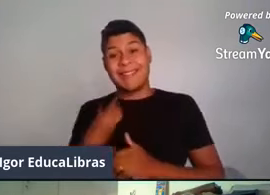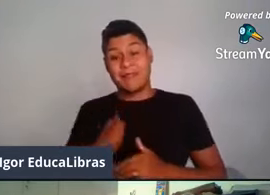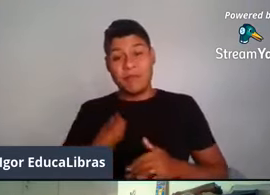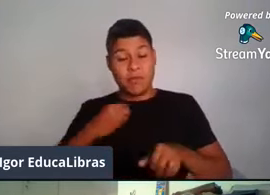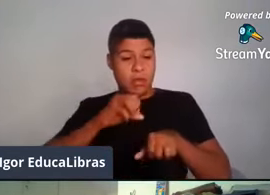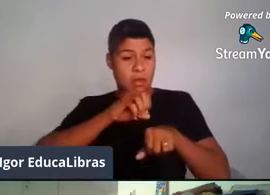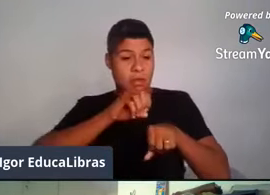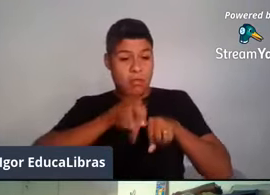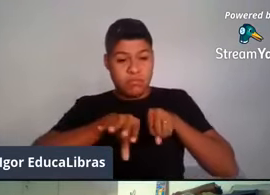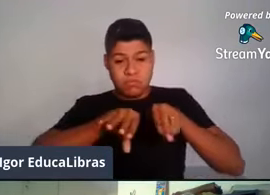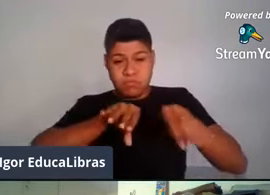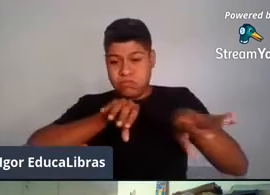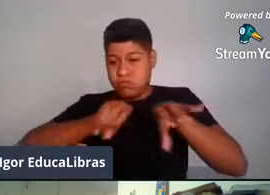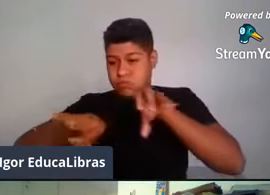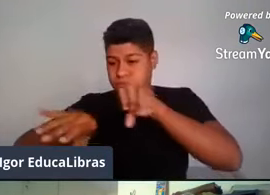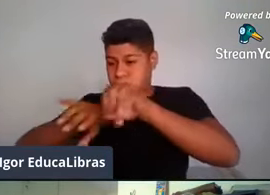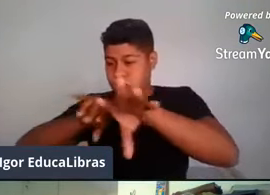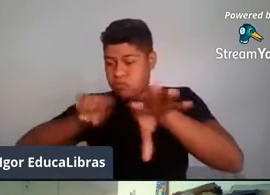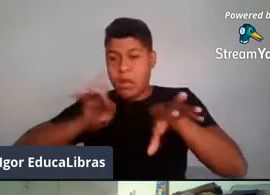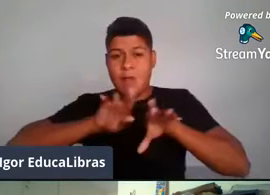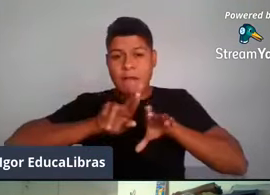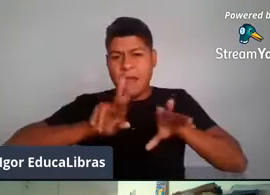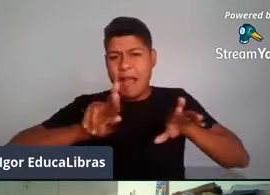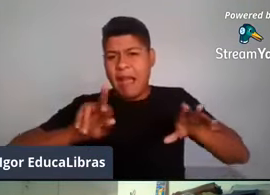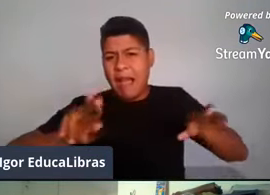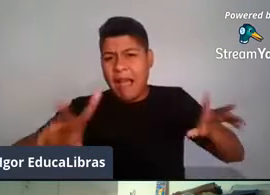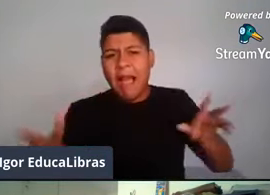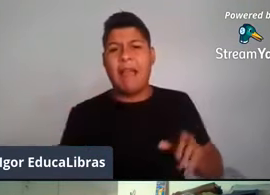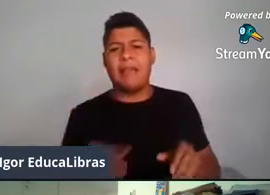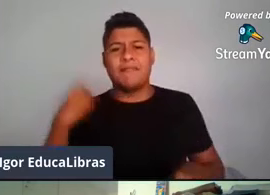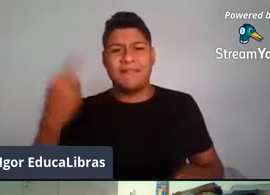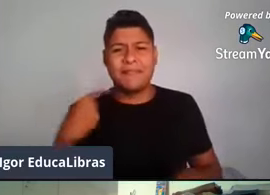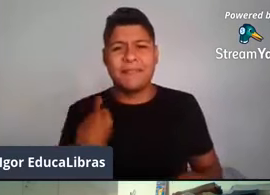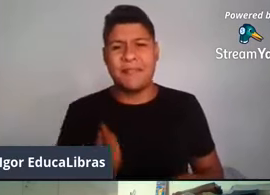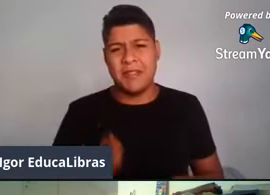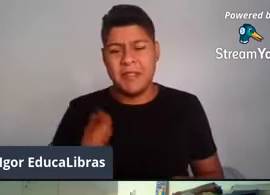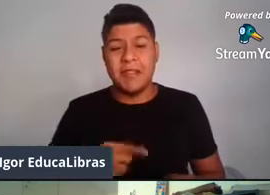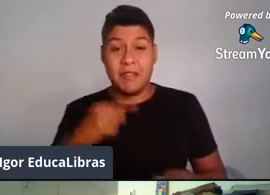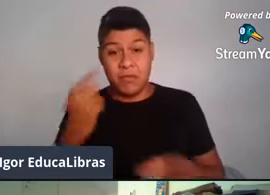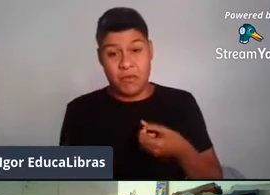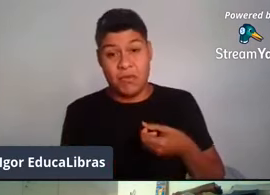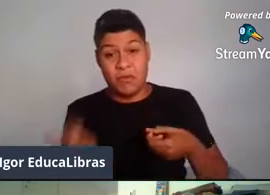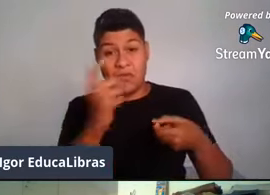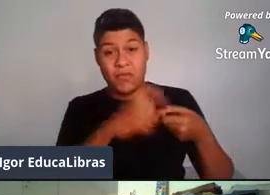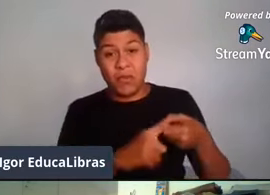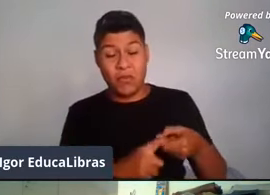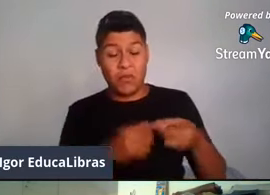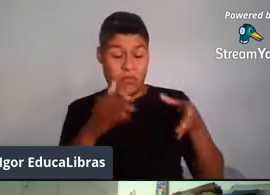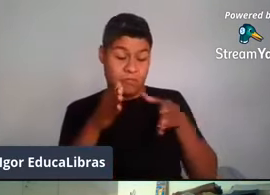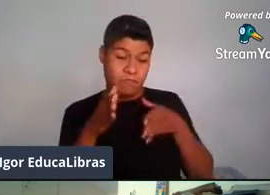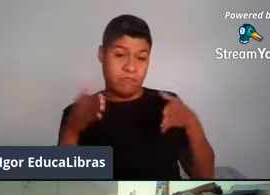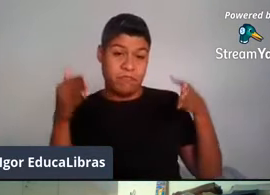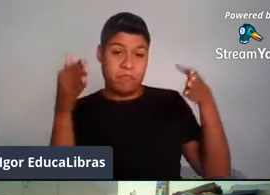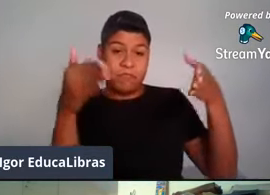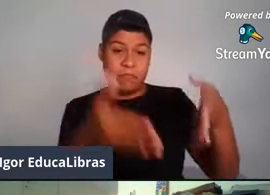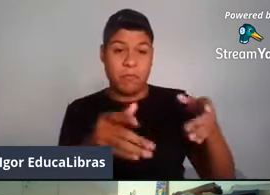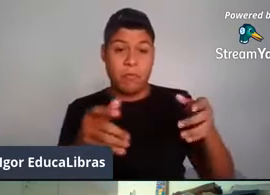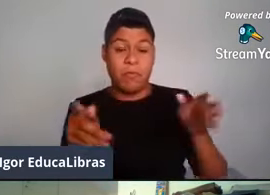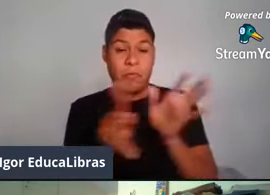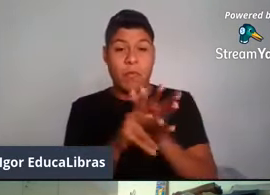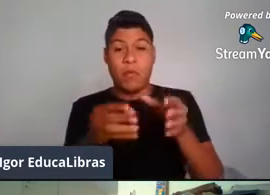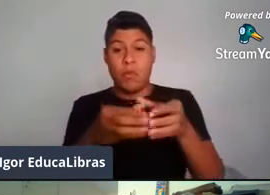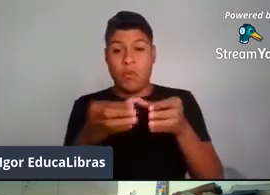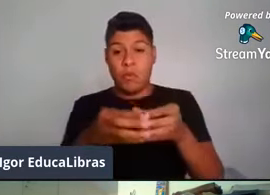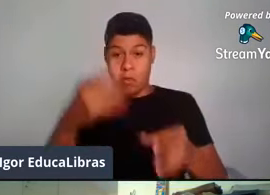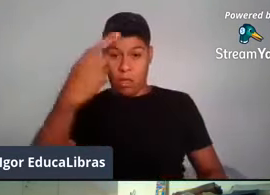por toda a capital, pelos vários promotores da capital, dos fóruns regionais, e aí voltou a ser centralizada nesse grupo, que seria eu